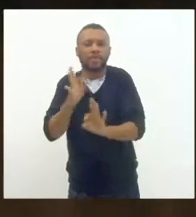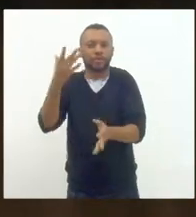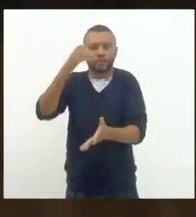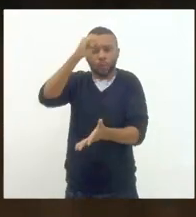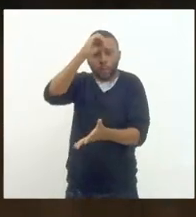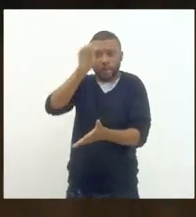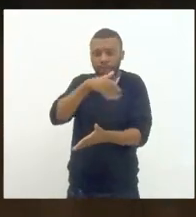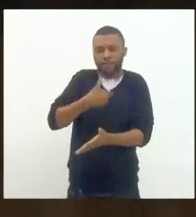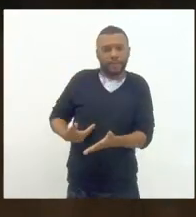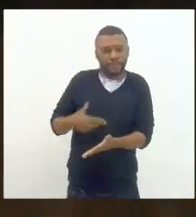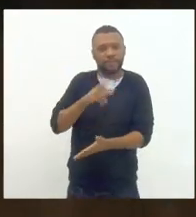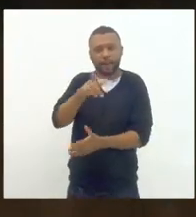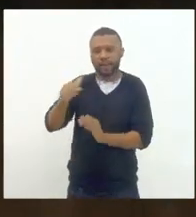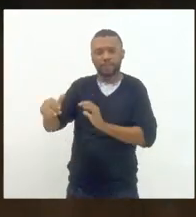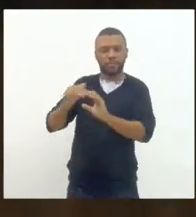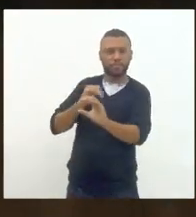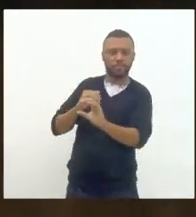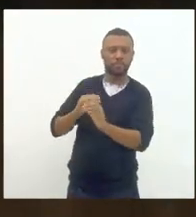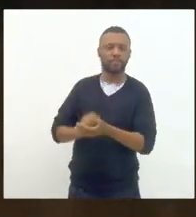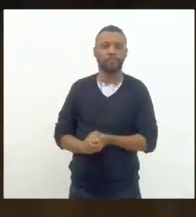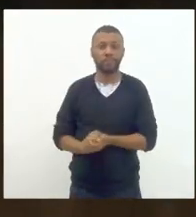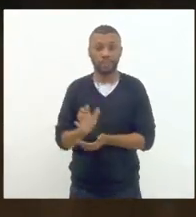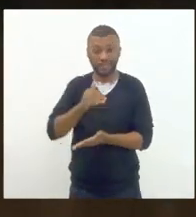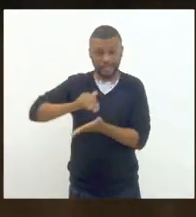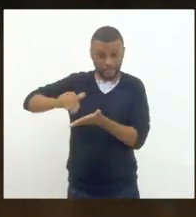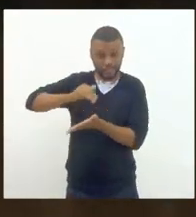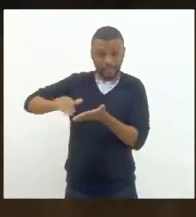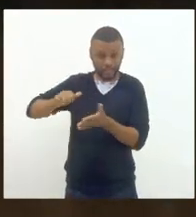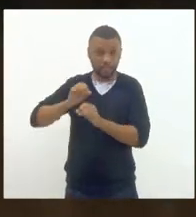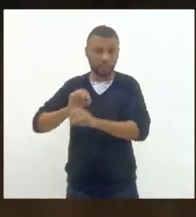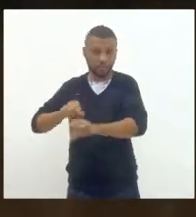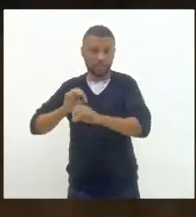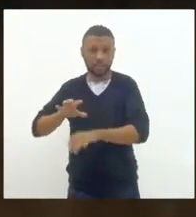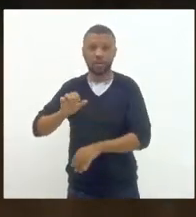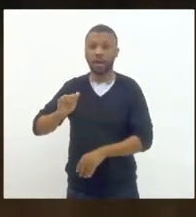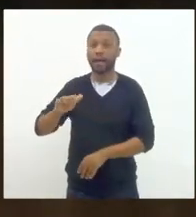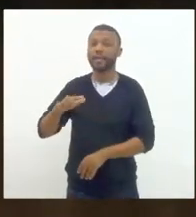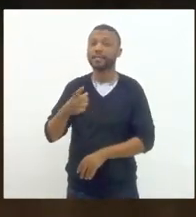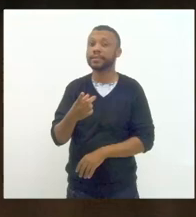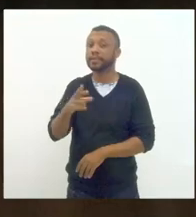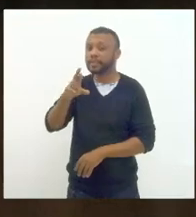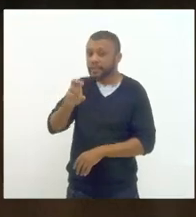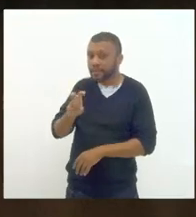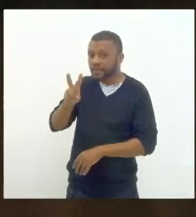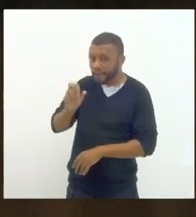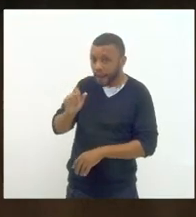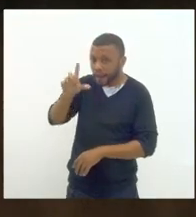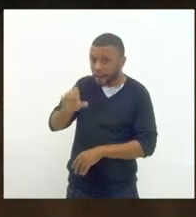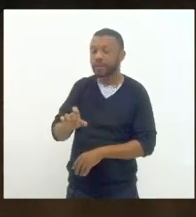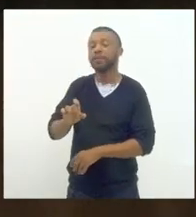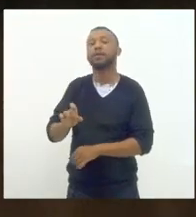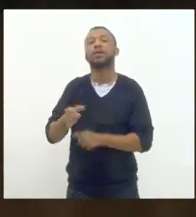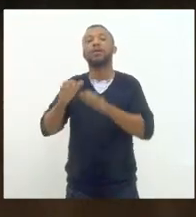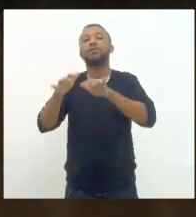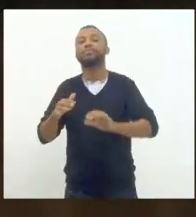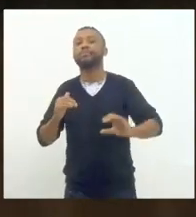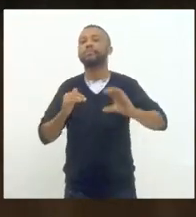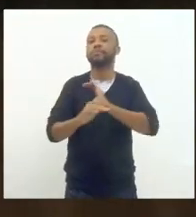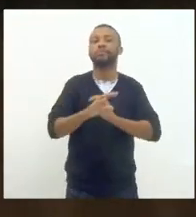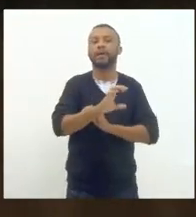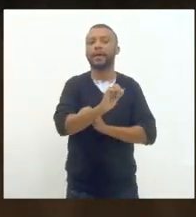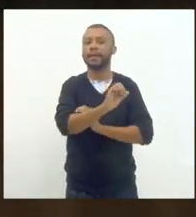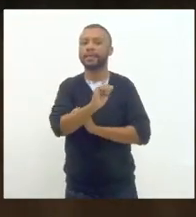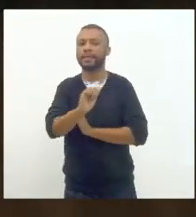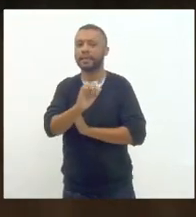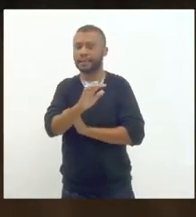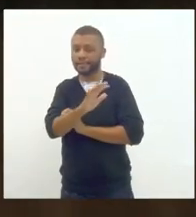vai. O secretário de Educação, Alexandre Valle, nos informou que encaminhou o projeto para a Casa Civil, e a gente fica numa